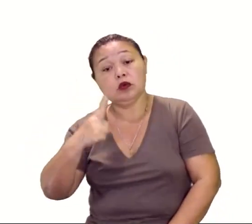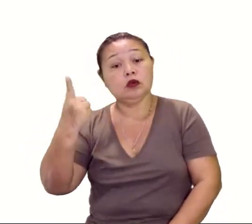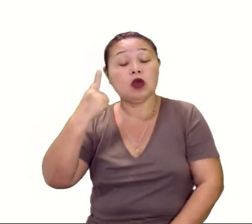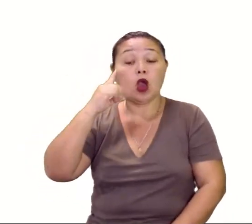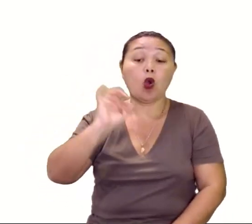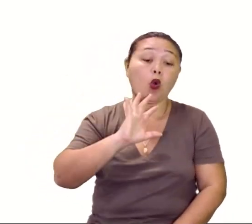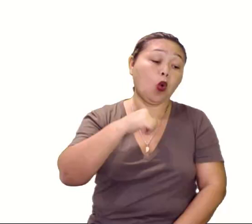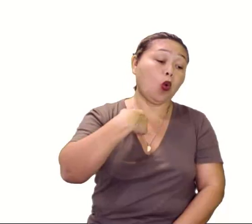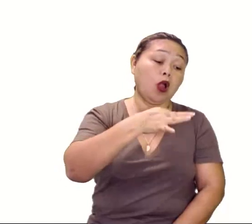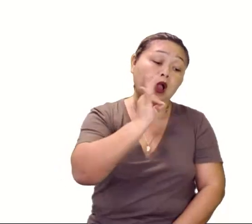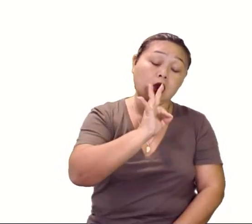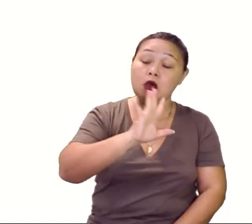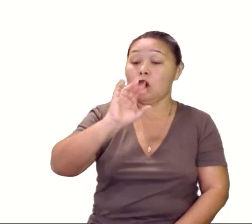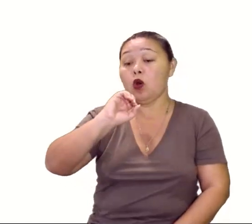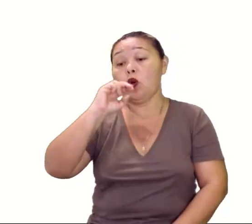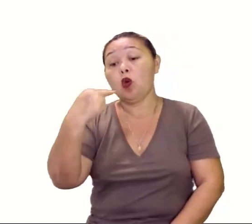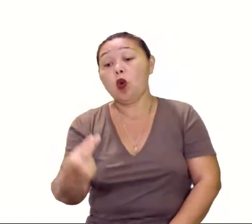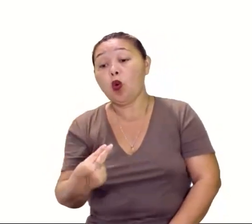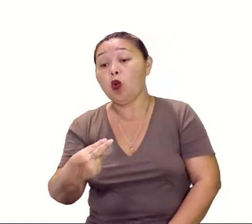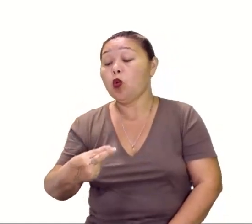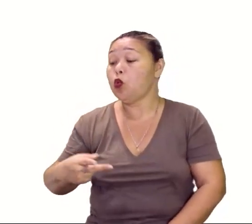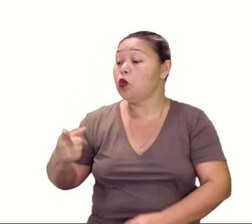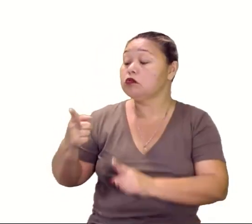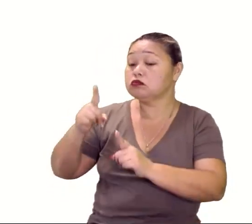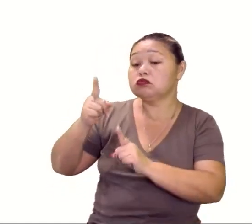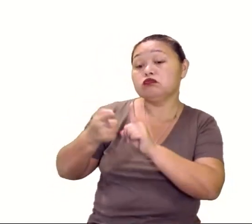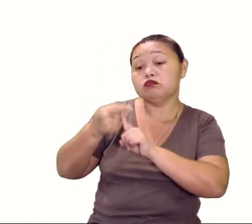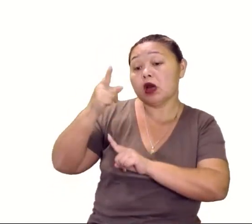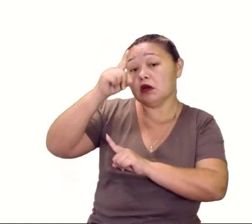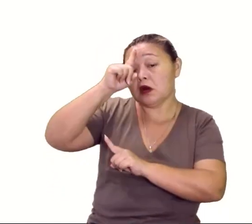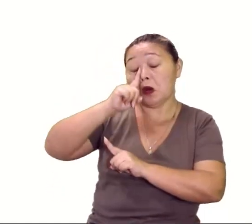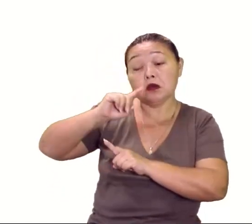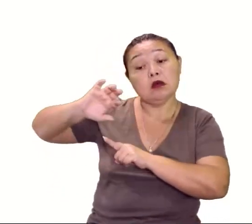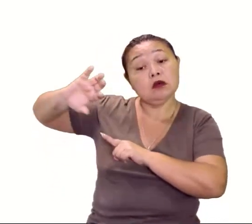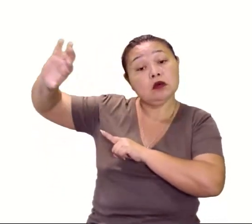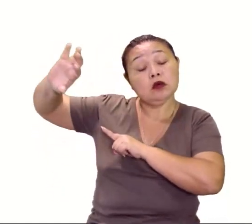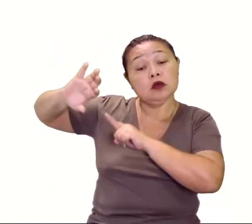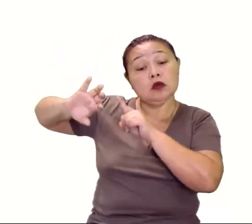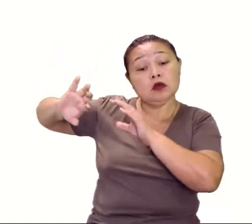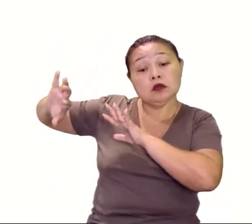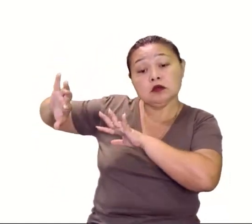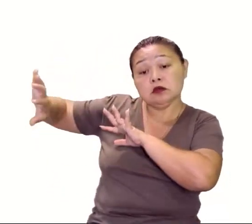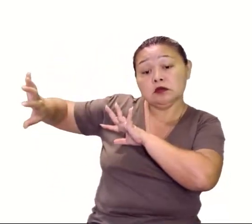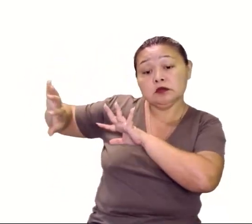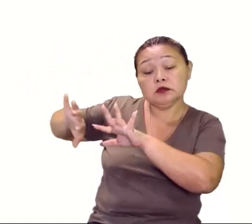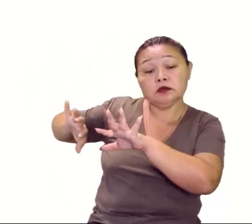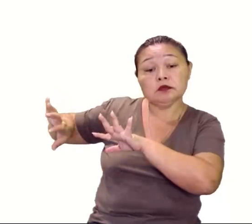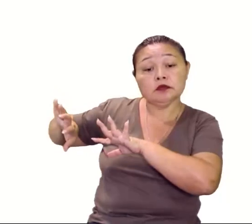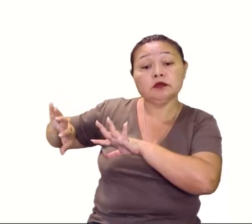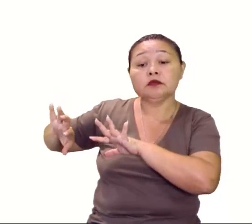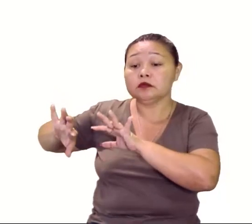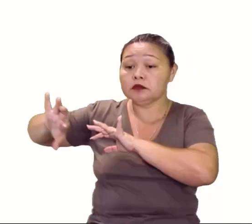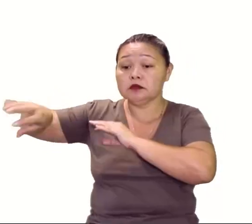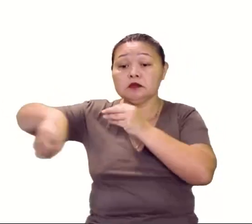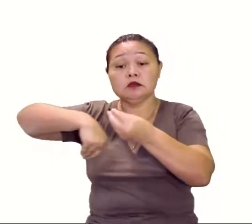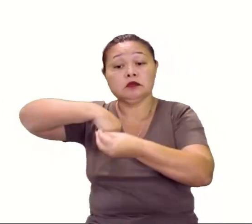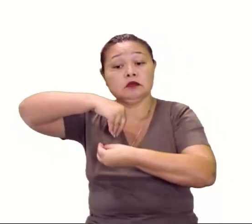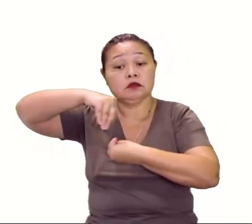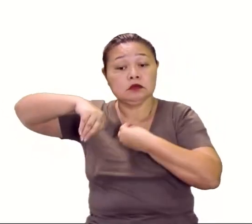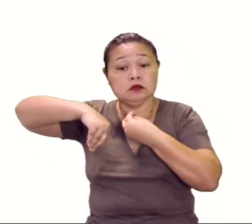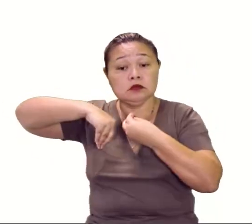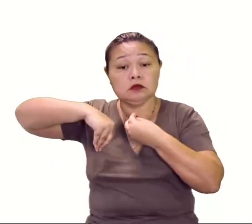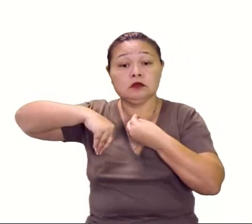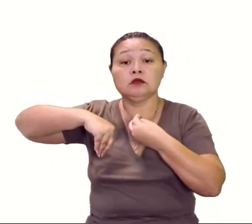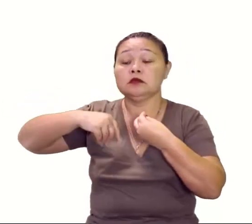planta café, ou planta milho. Então é quem tá sozinho aqui, isoladinho? Isso mesmo. Esses aqui, eles misturam com os outros, né?